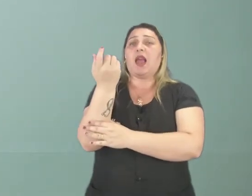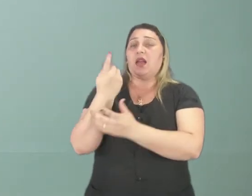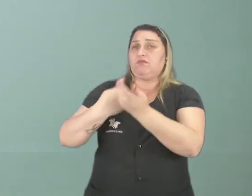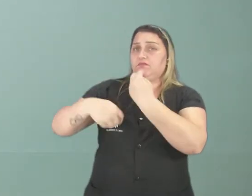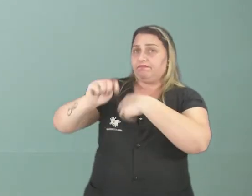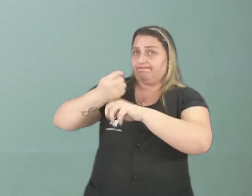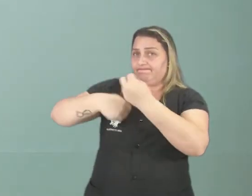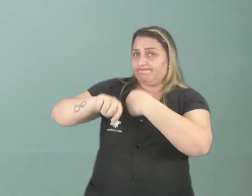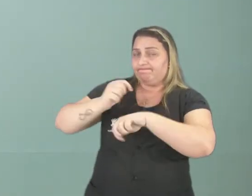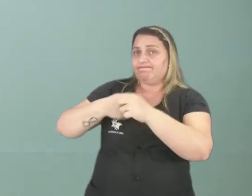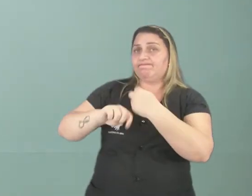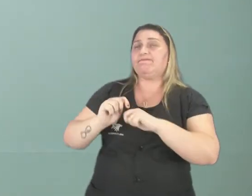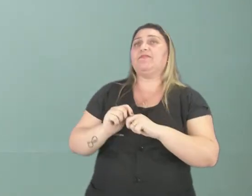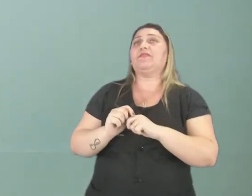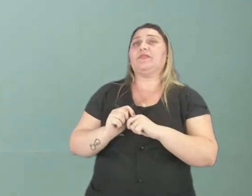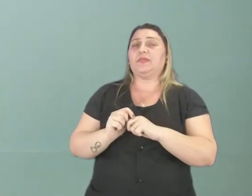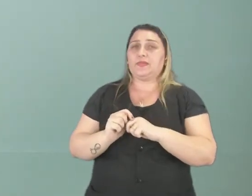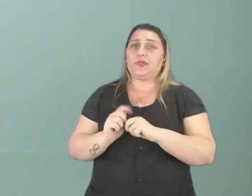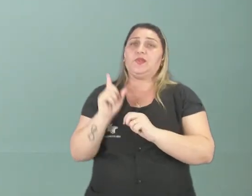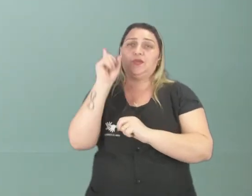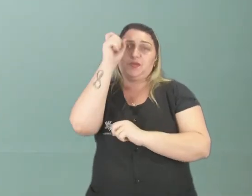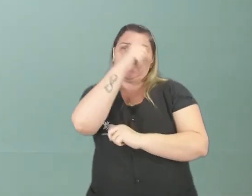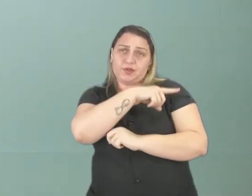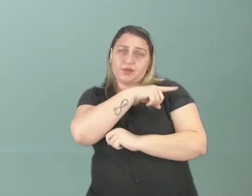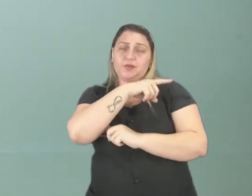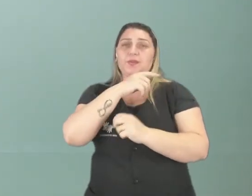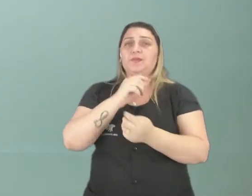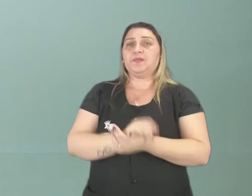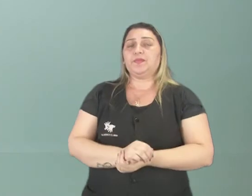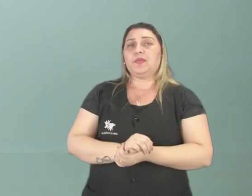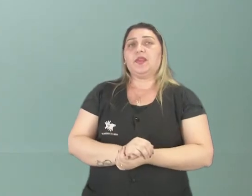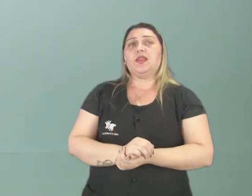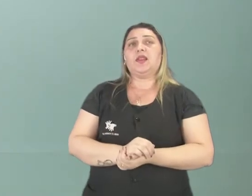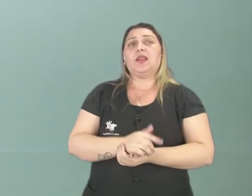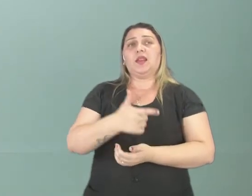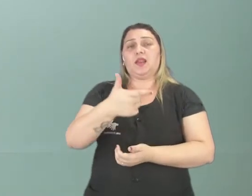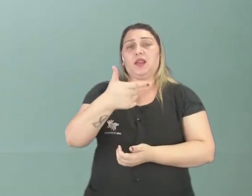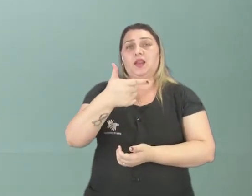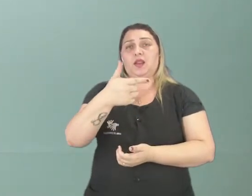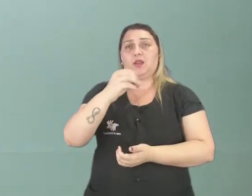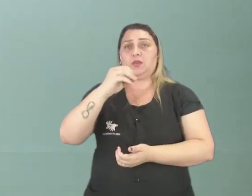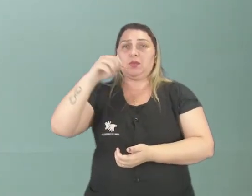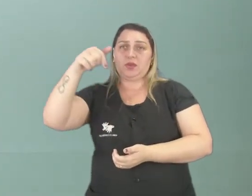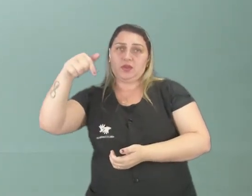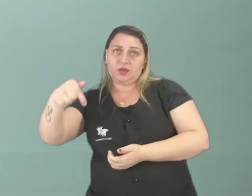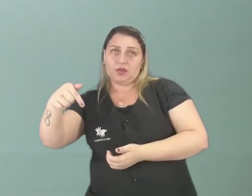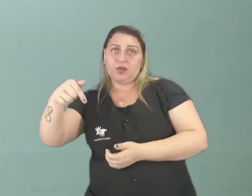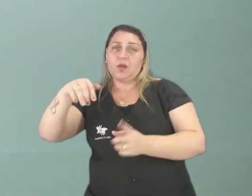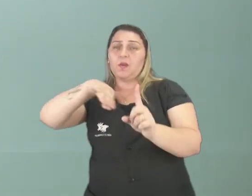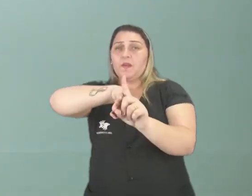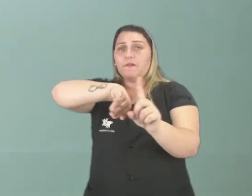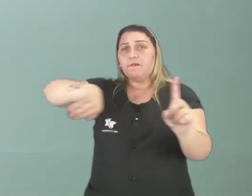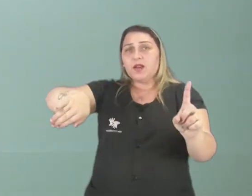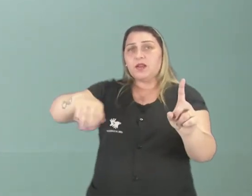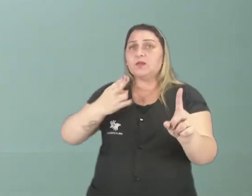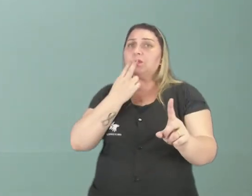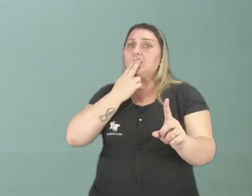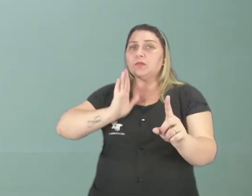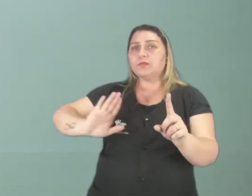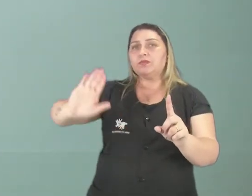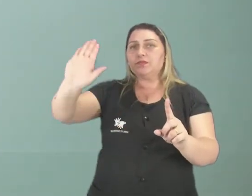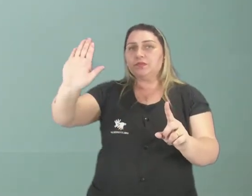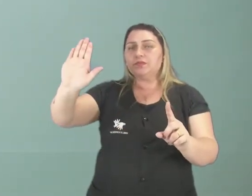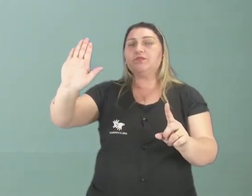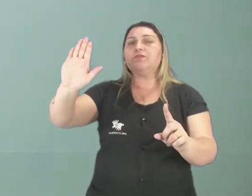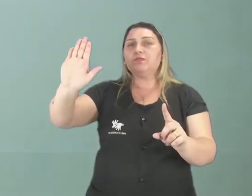economia de Cuba, ela fica um pouco complicada, tá? E em 2007 a gente tem aí o afastamento de